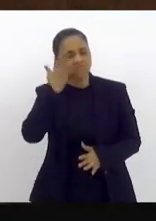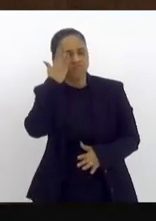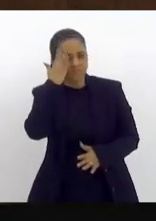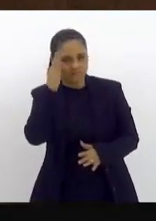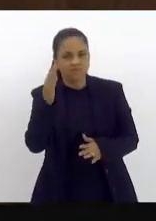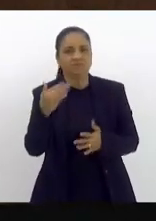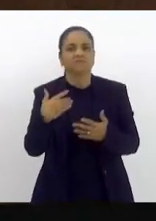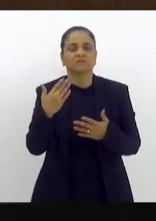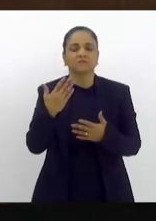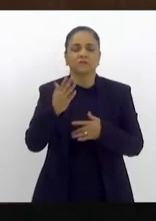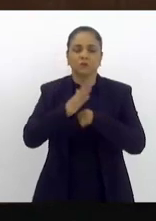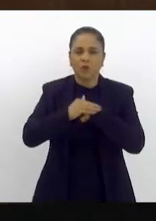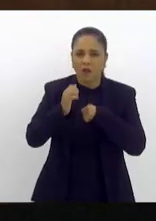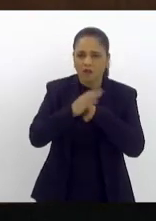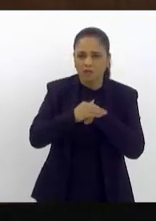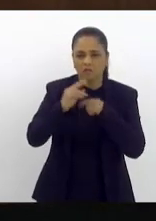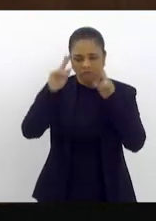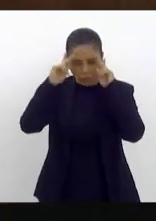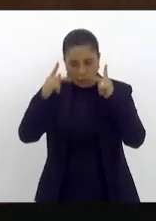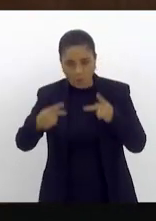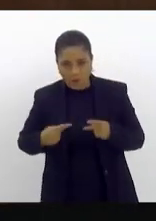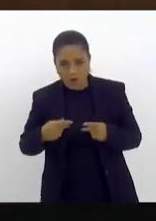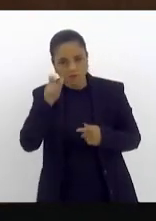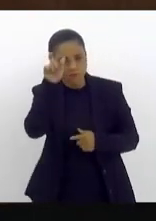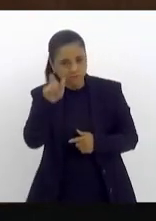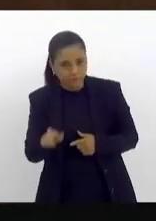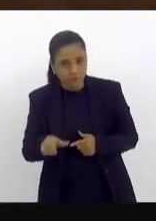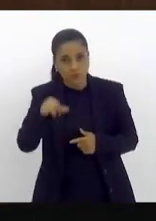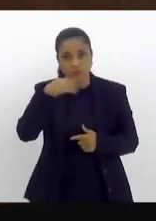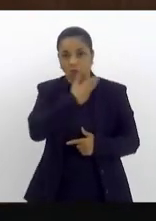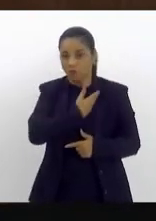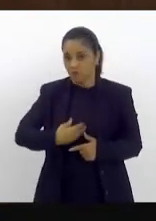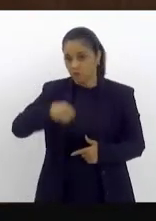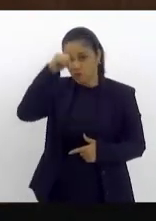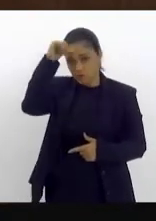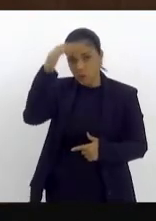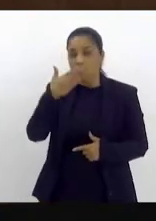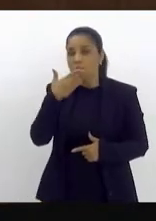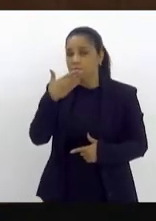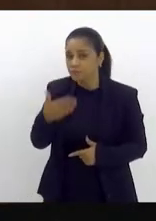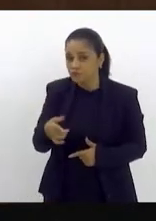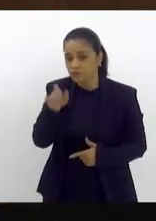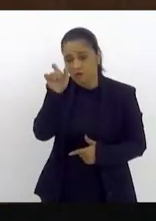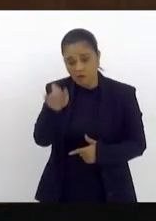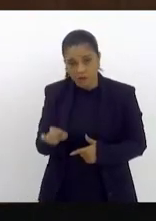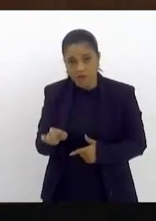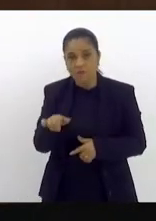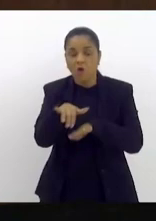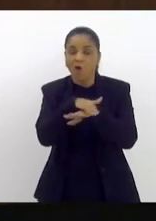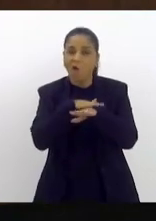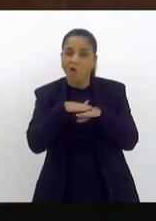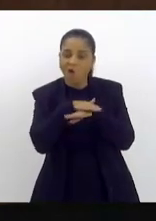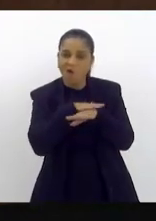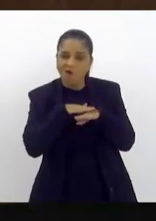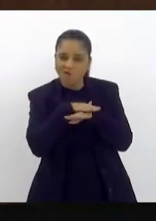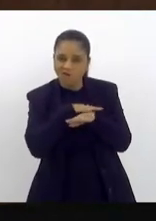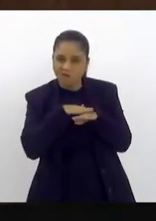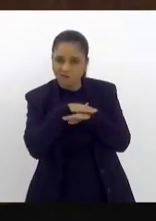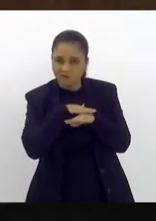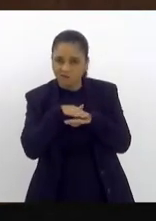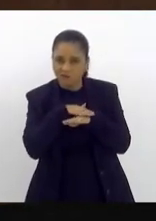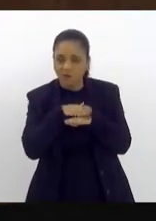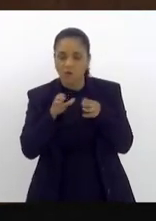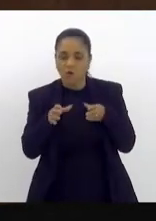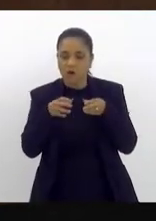pessoa que ele é, humana, e eu tenho certeza, queria fazer um pedido ao governador para que ele conversasse com a